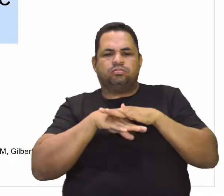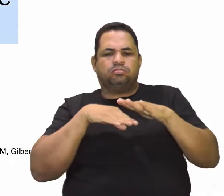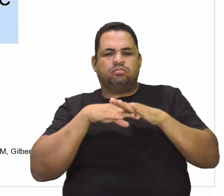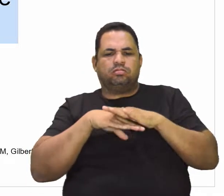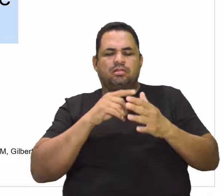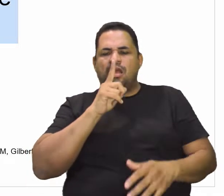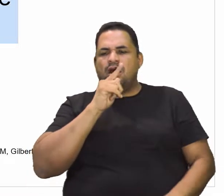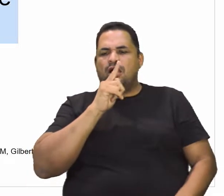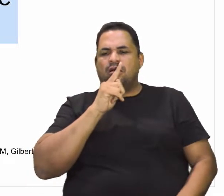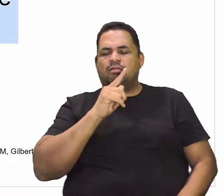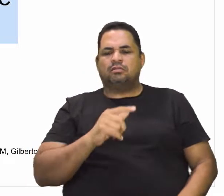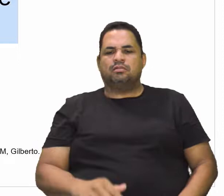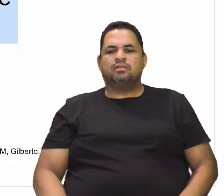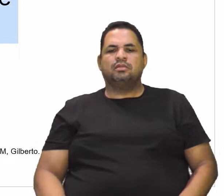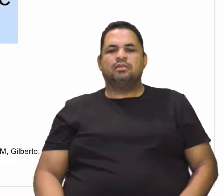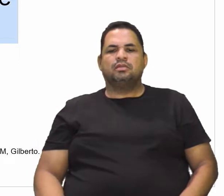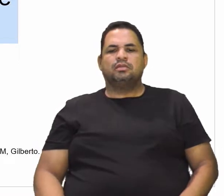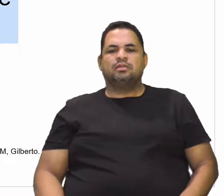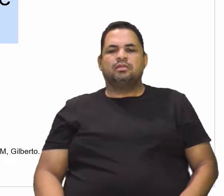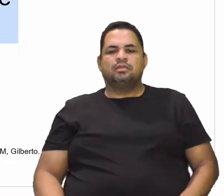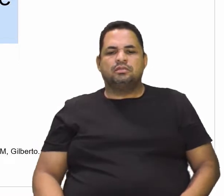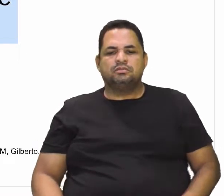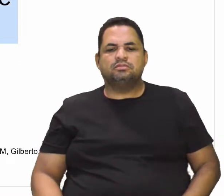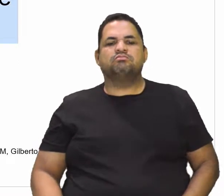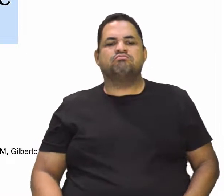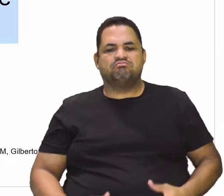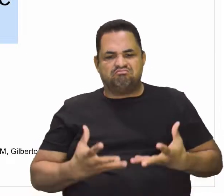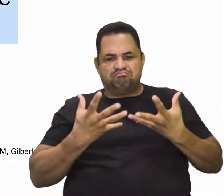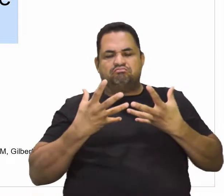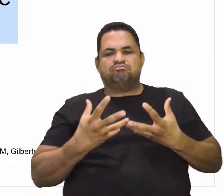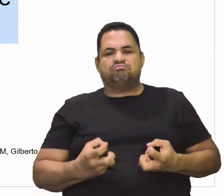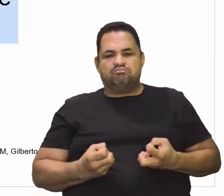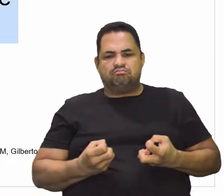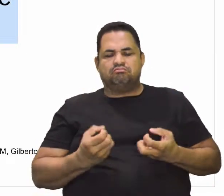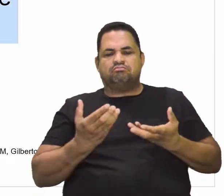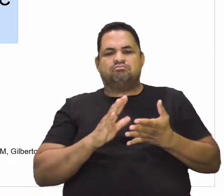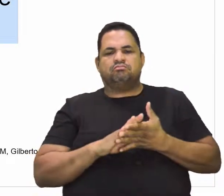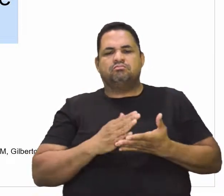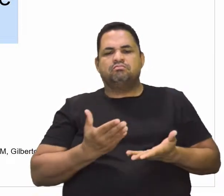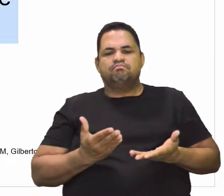grande. Então ele aguenta